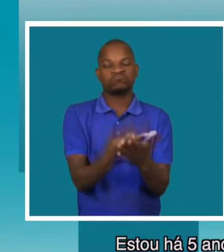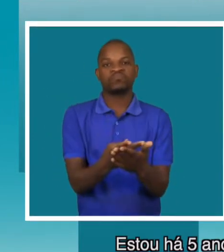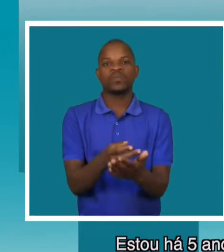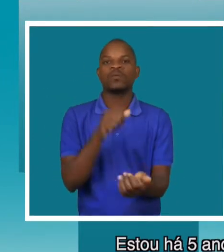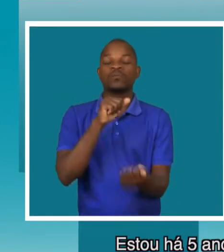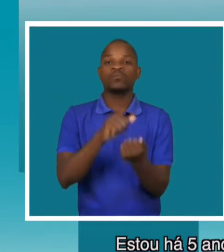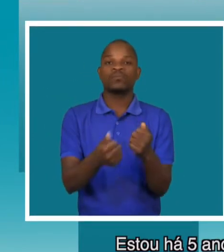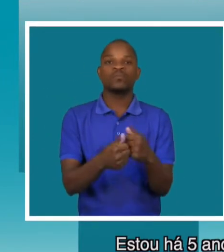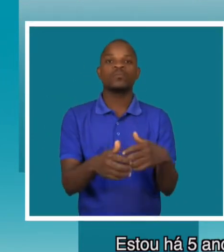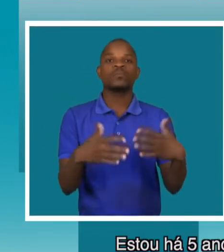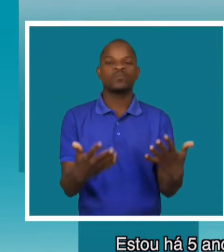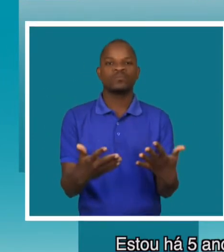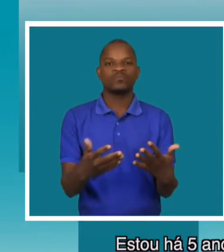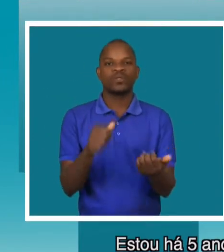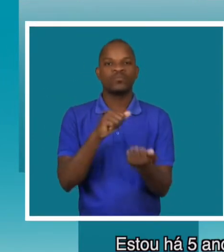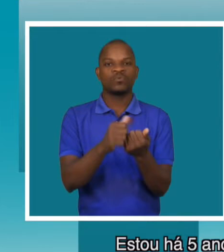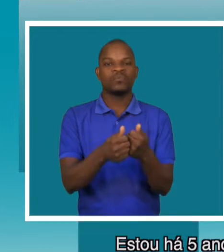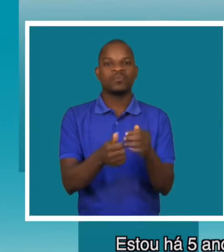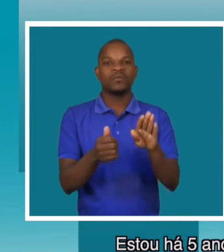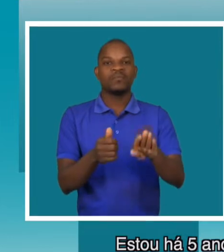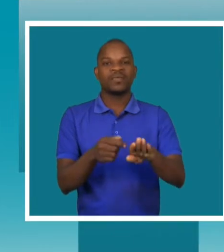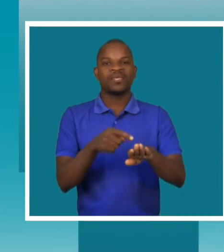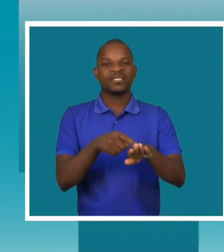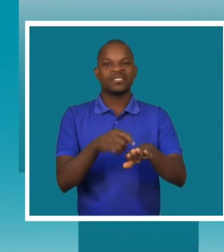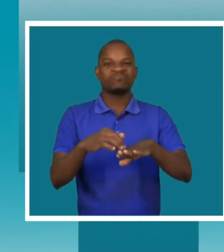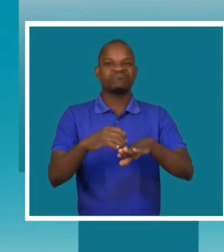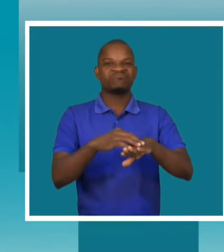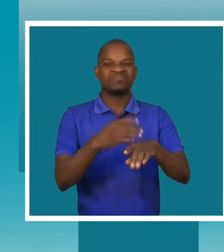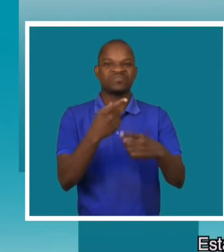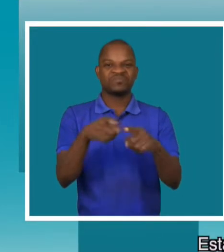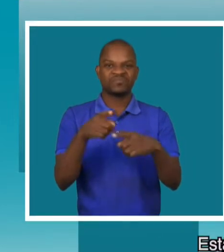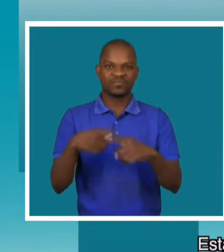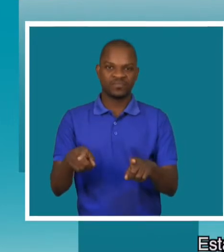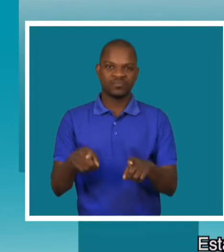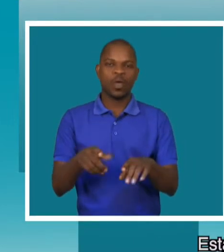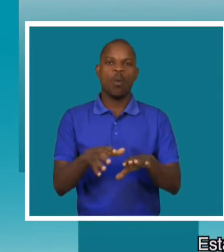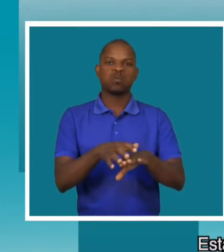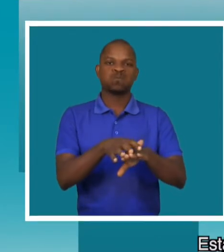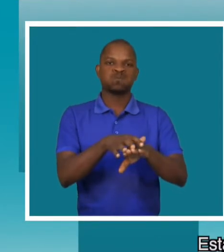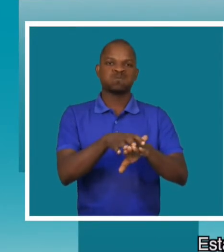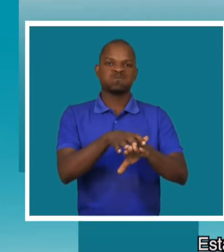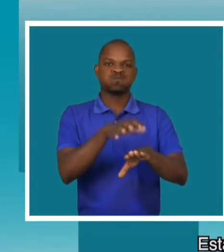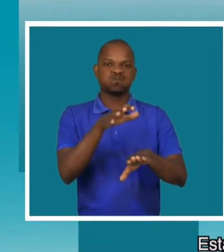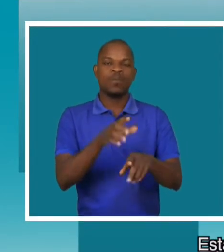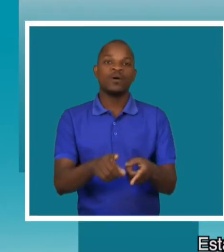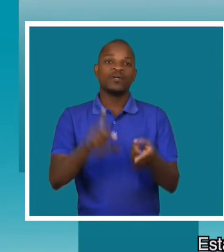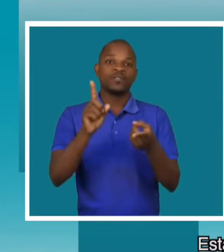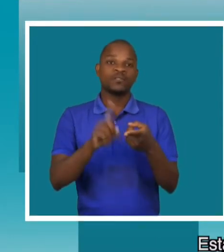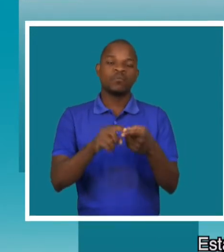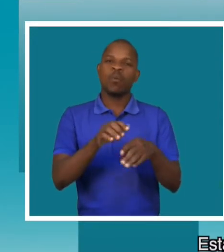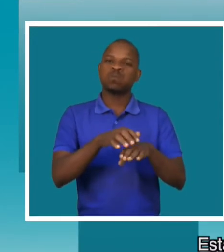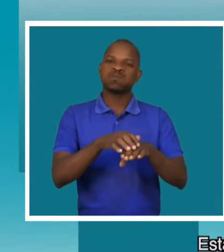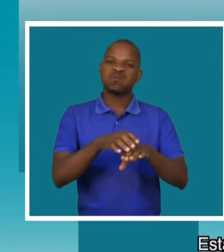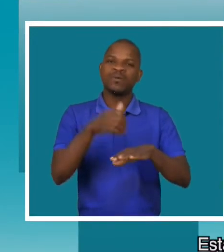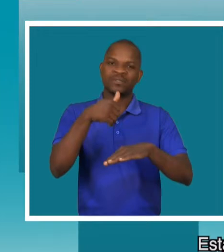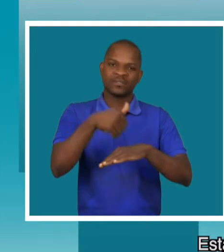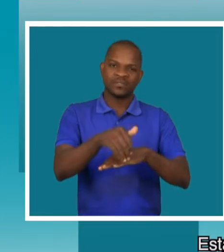sofrer essa minha infecção. Sempre estou a reclamar, se mesmo a